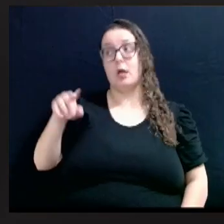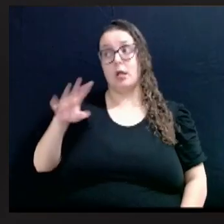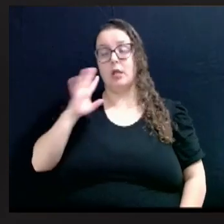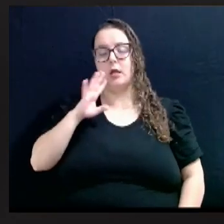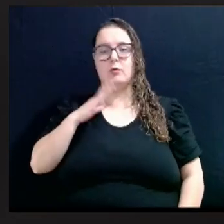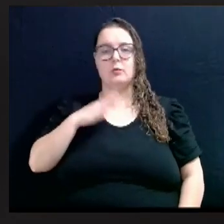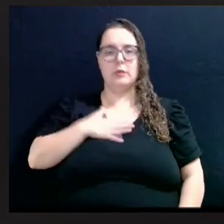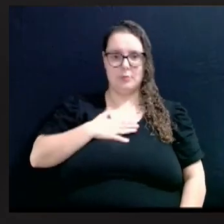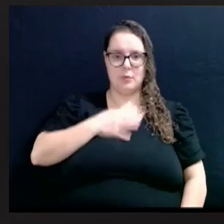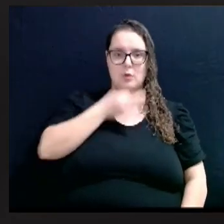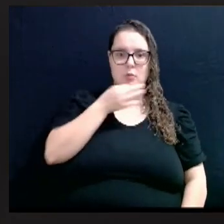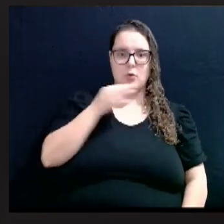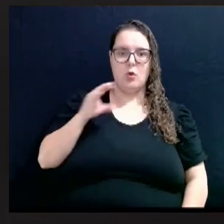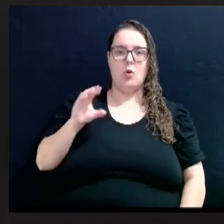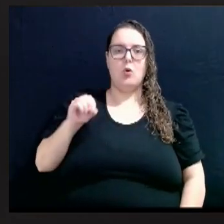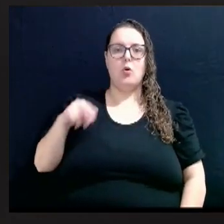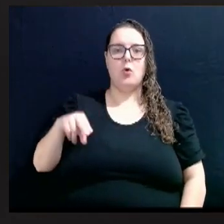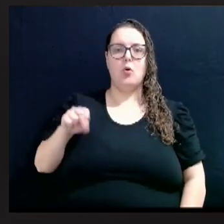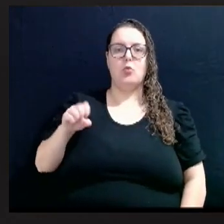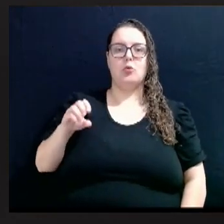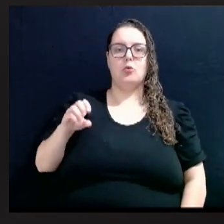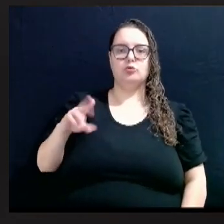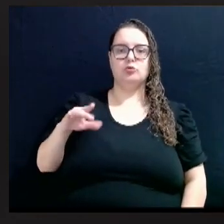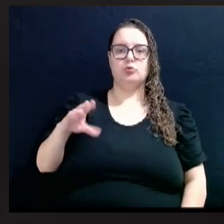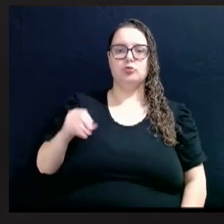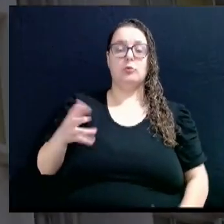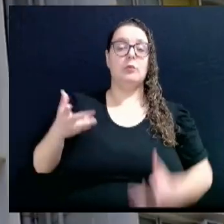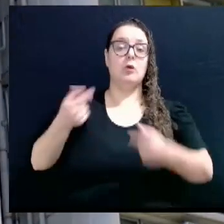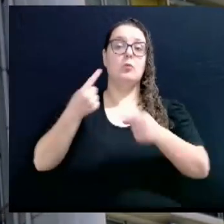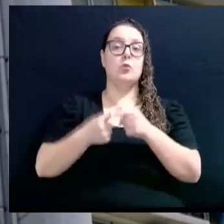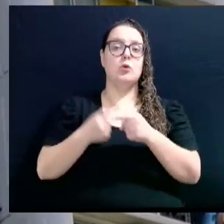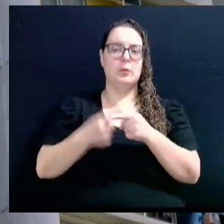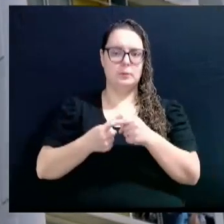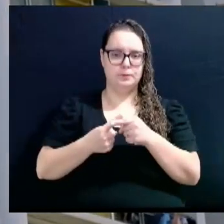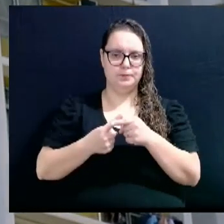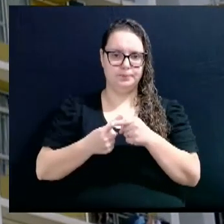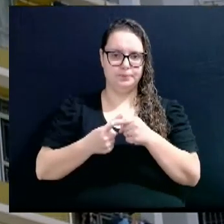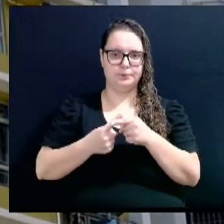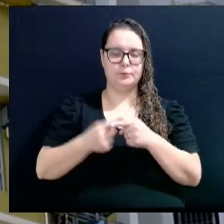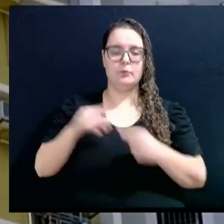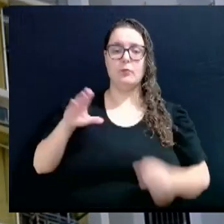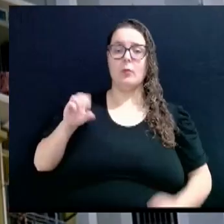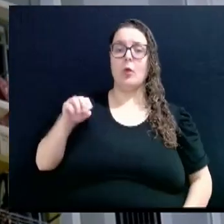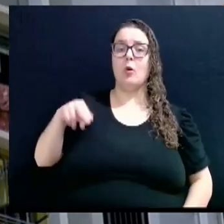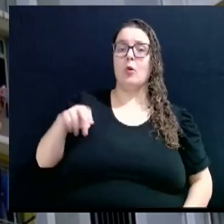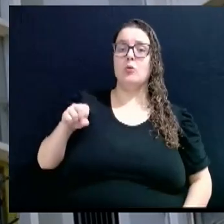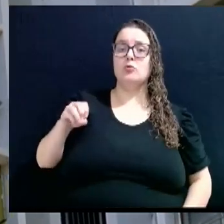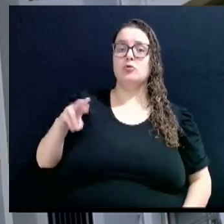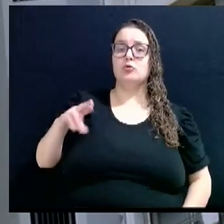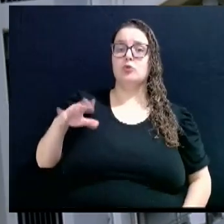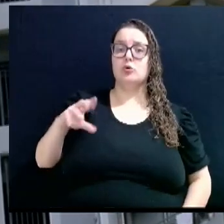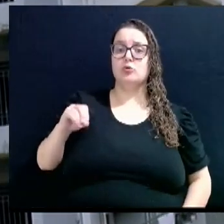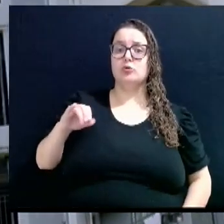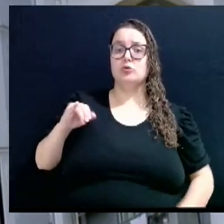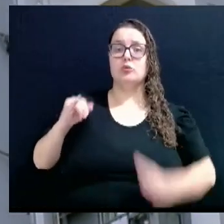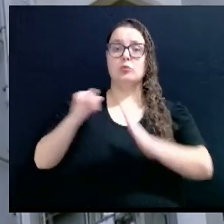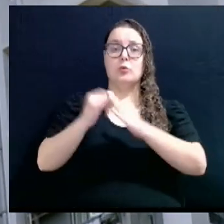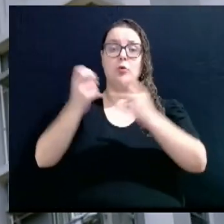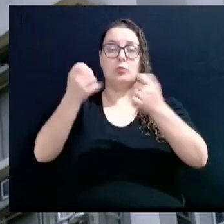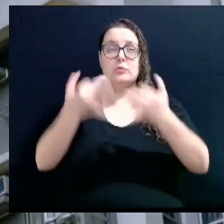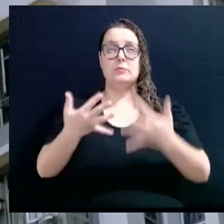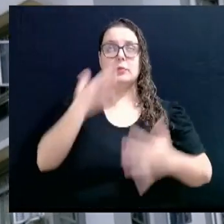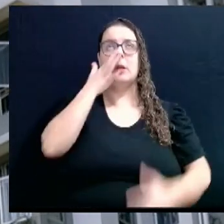ele é maravilhoso. Por quê? Porque, só explicar para os seus telespectadores, o que é um